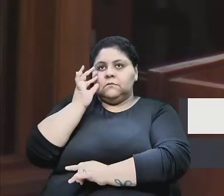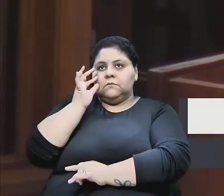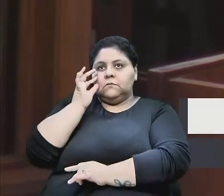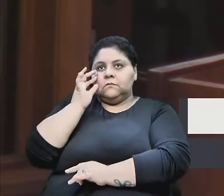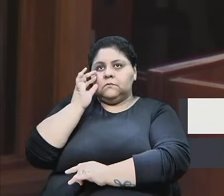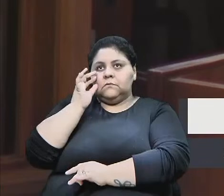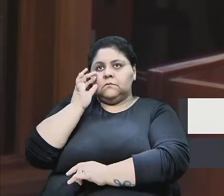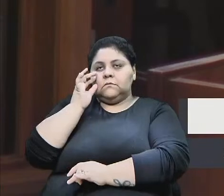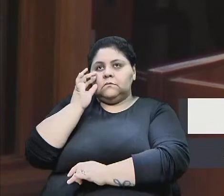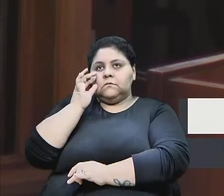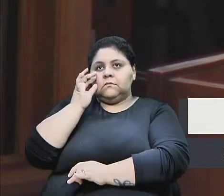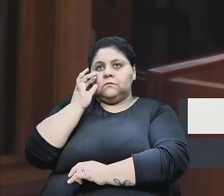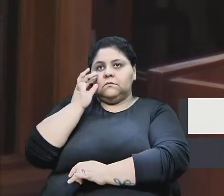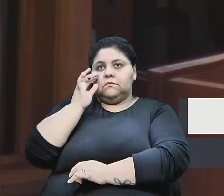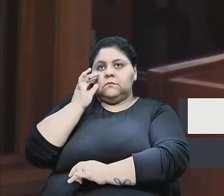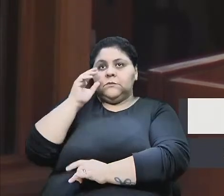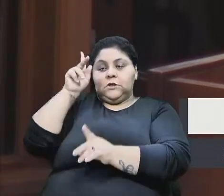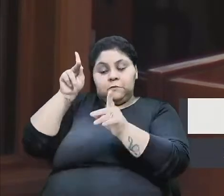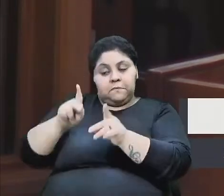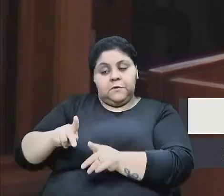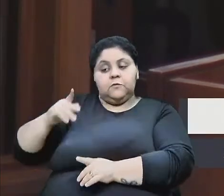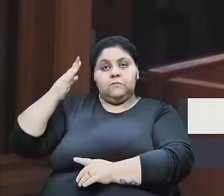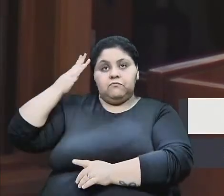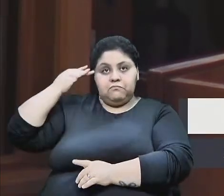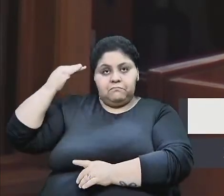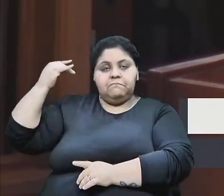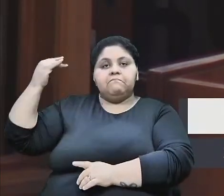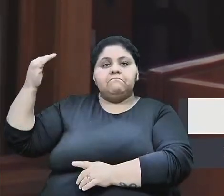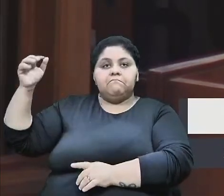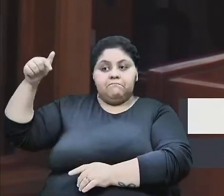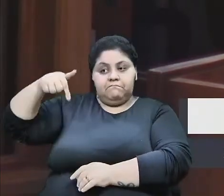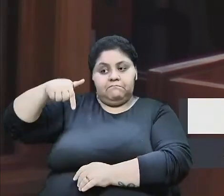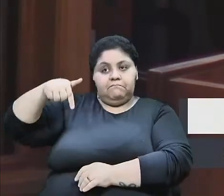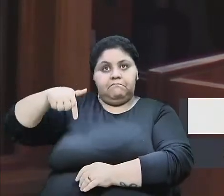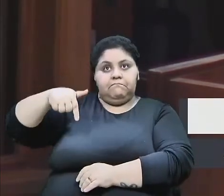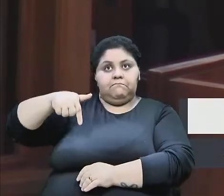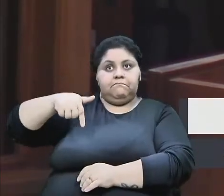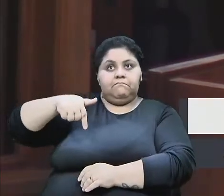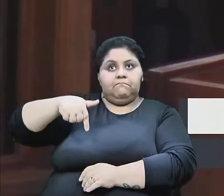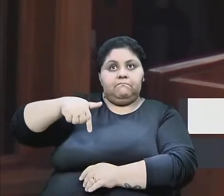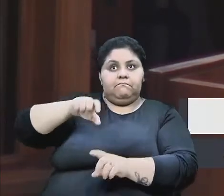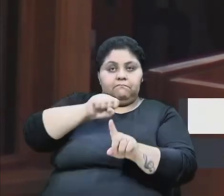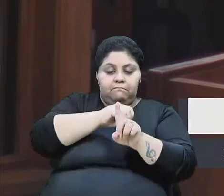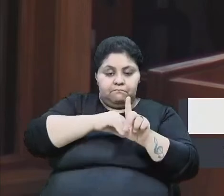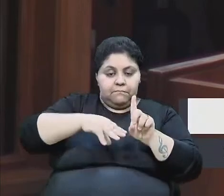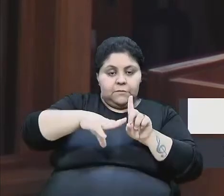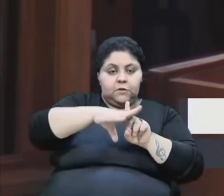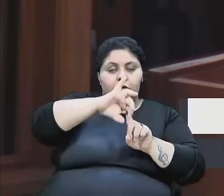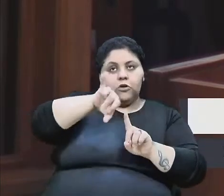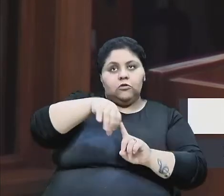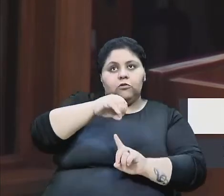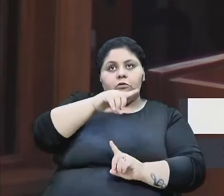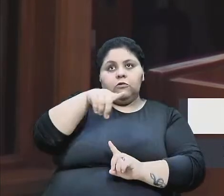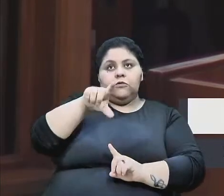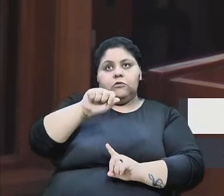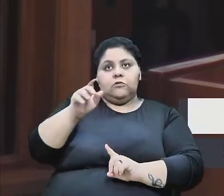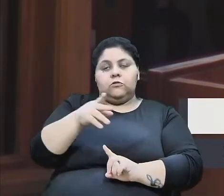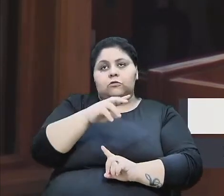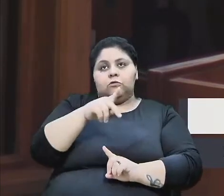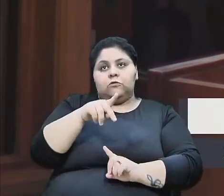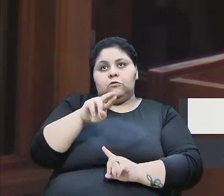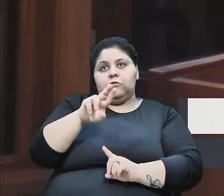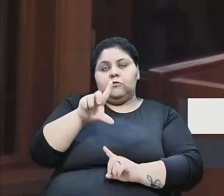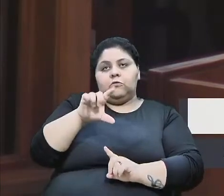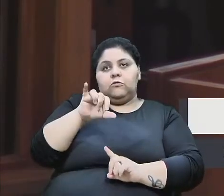celebridades porque não do nosso colunista social João puleta e daí